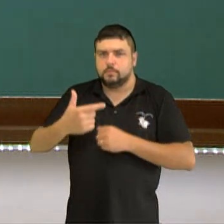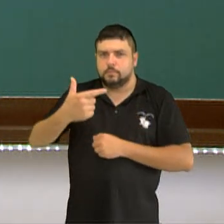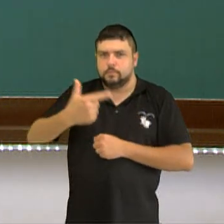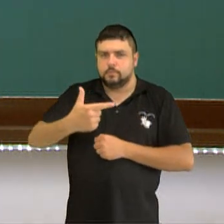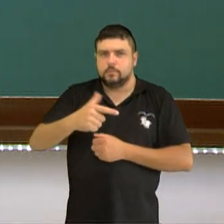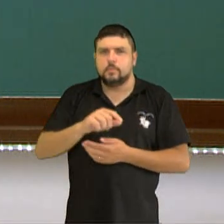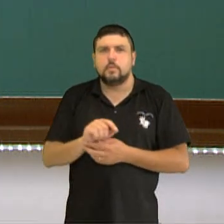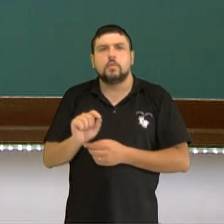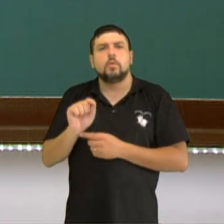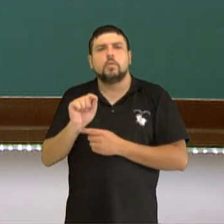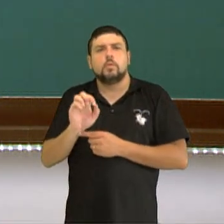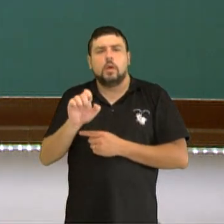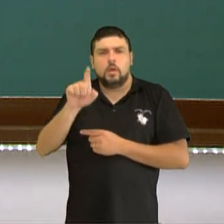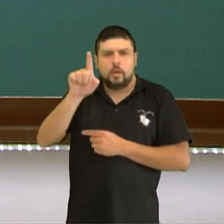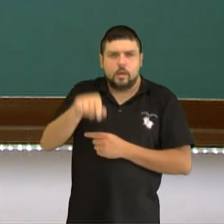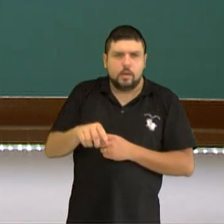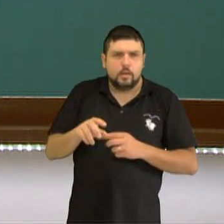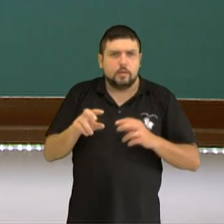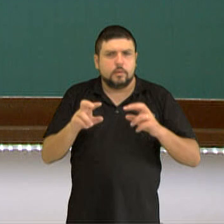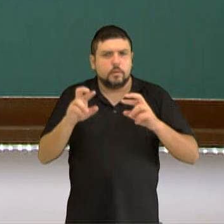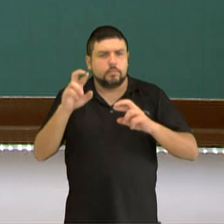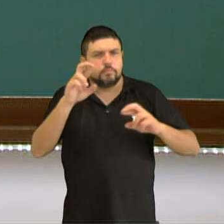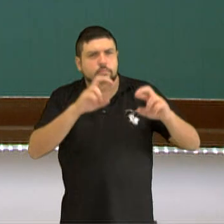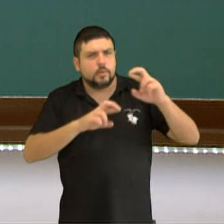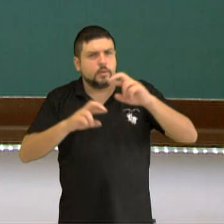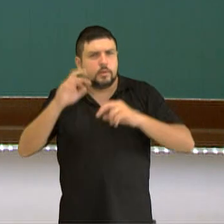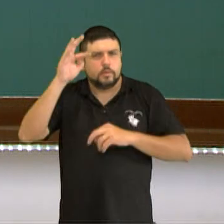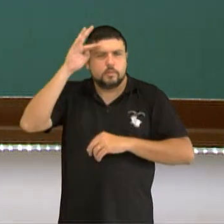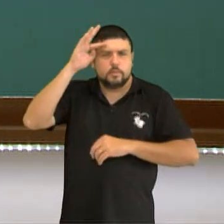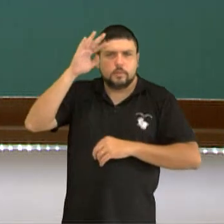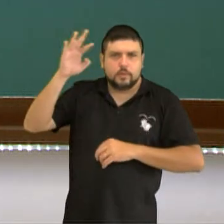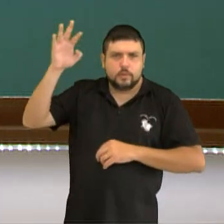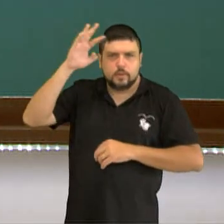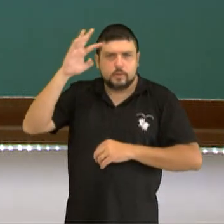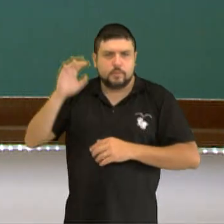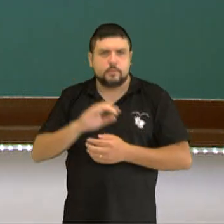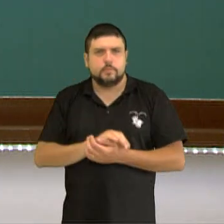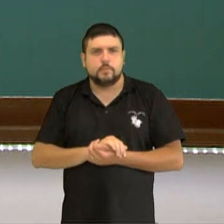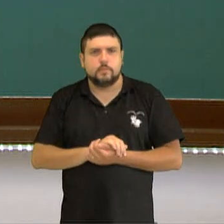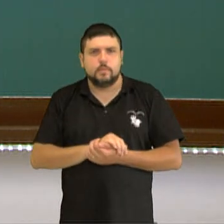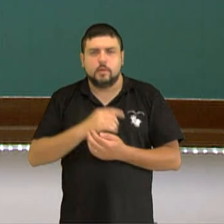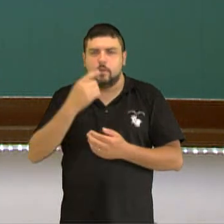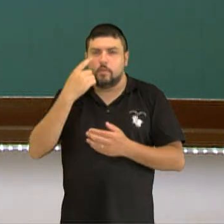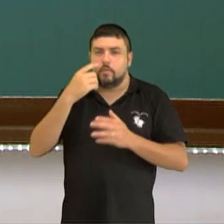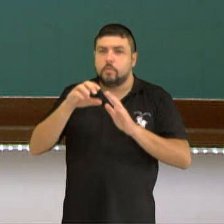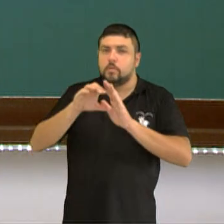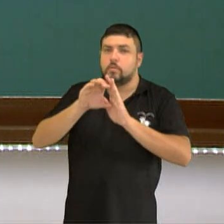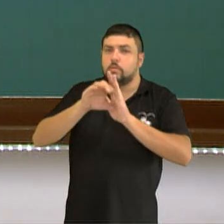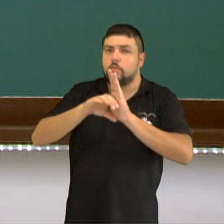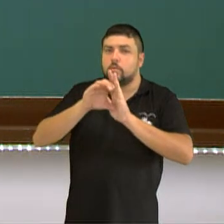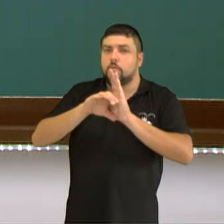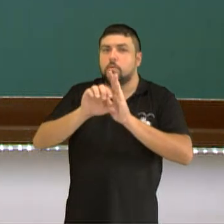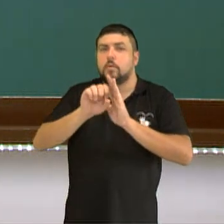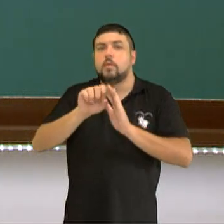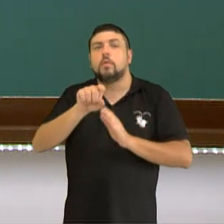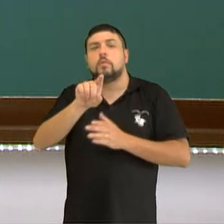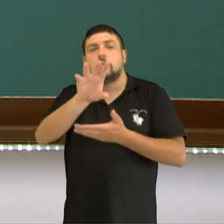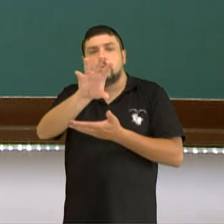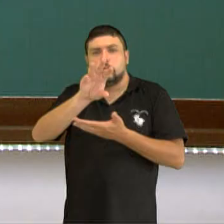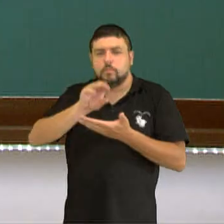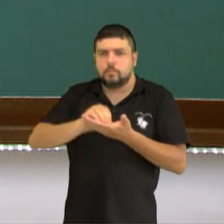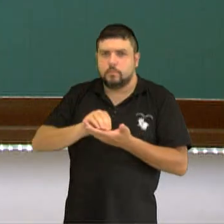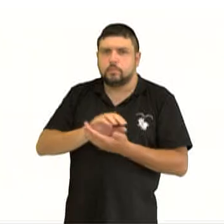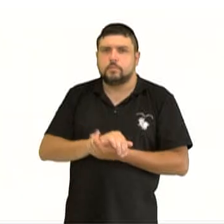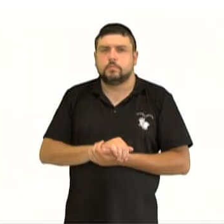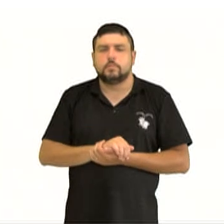vai ser aí uma análise teórica de gráficos, tá? Então vamos ver os conceitos que você conseguiu registrar hoje.